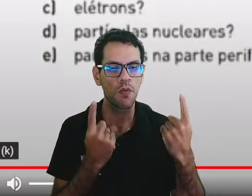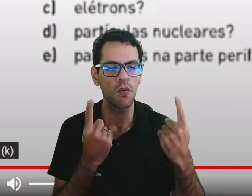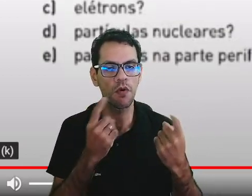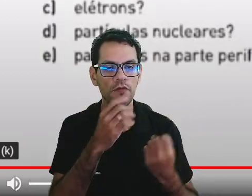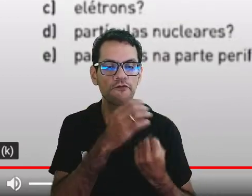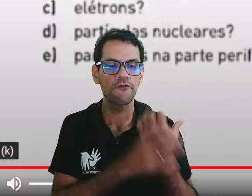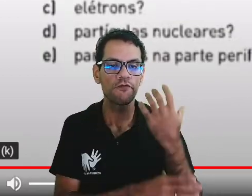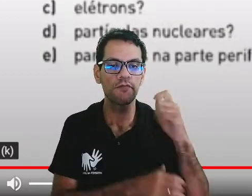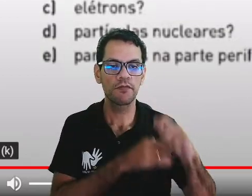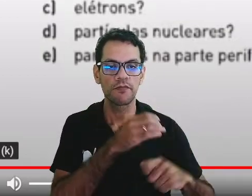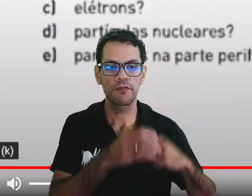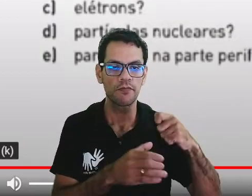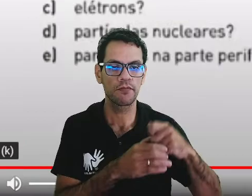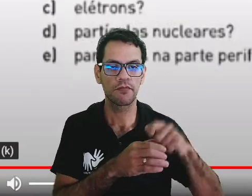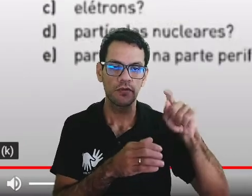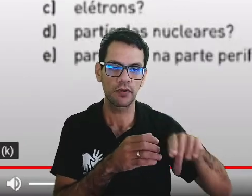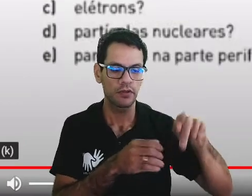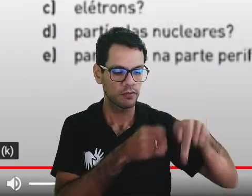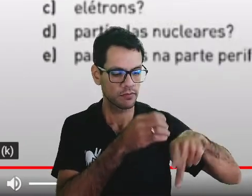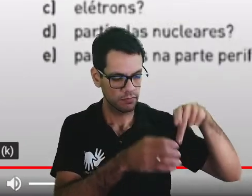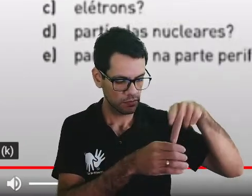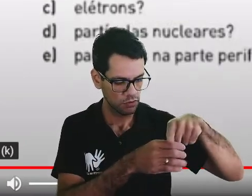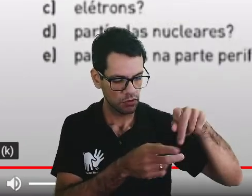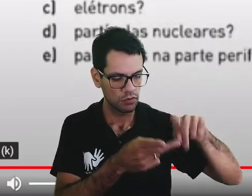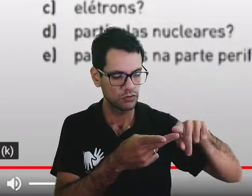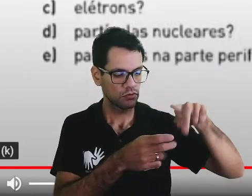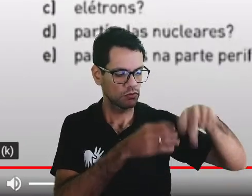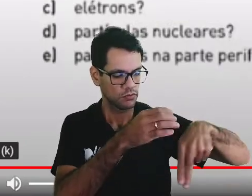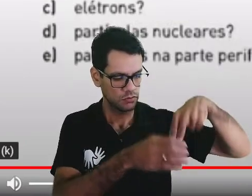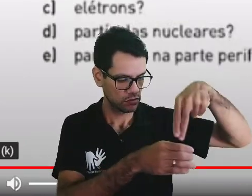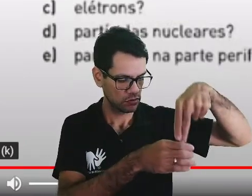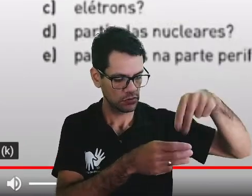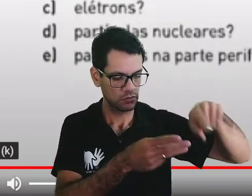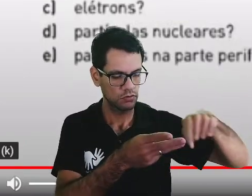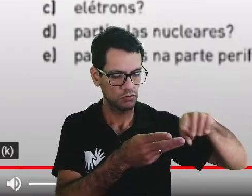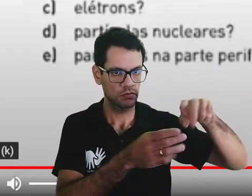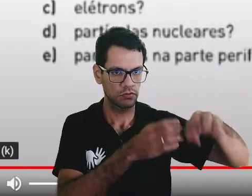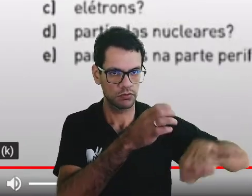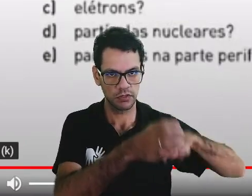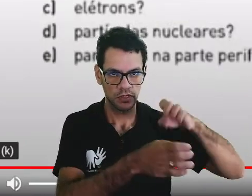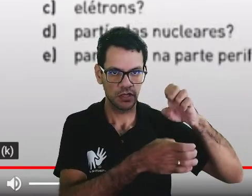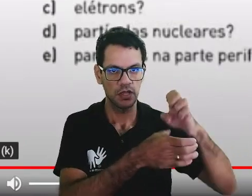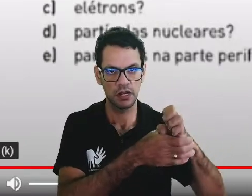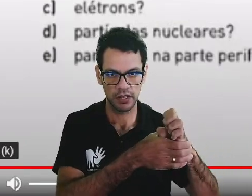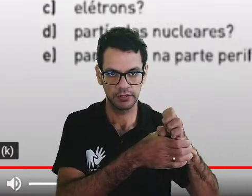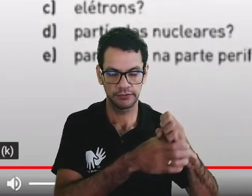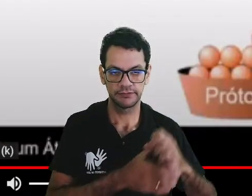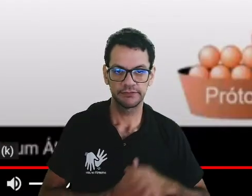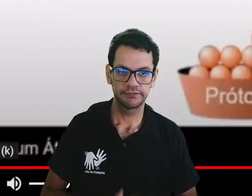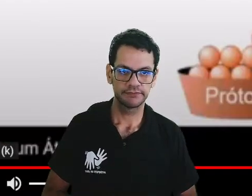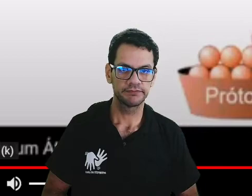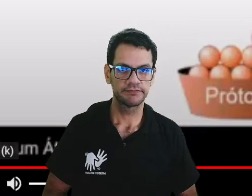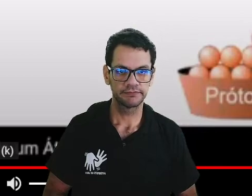um átomo? Próton, nêutrons e elétrons. Tranquilo?